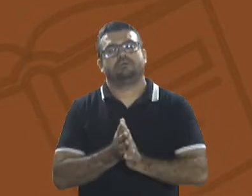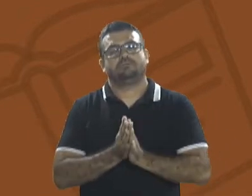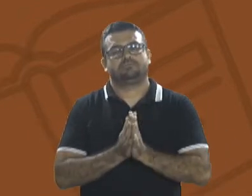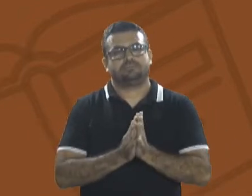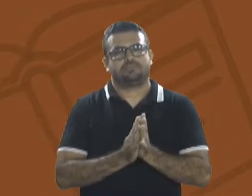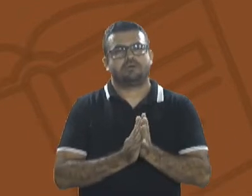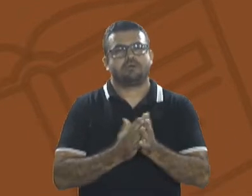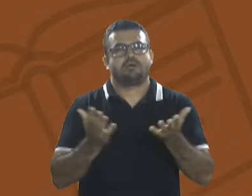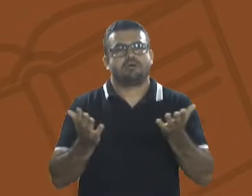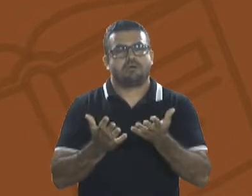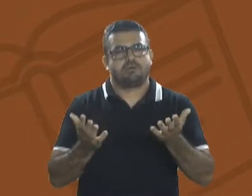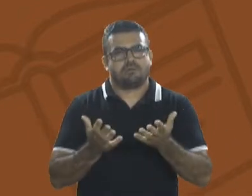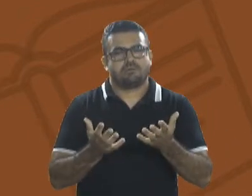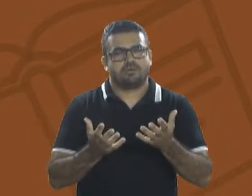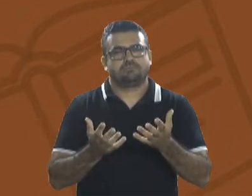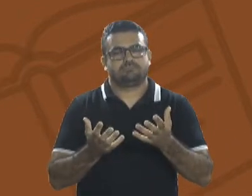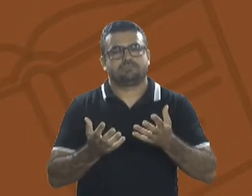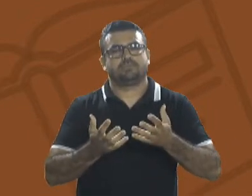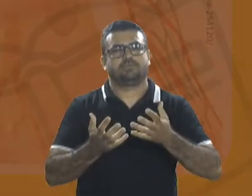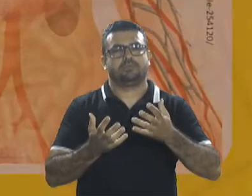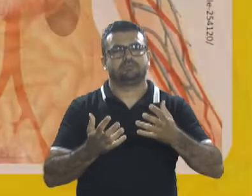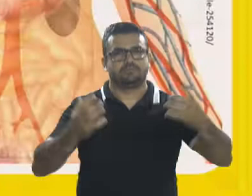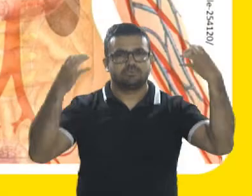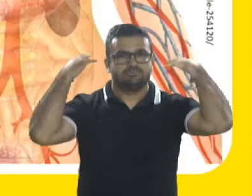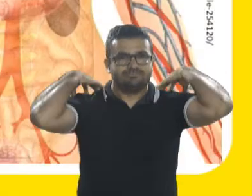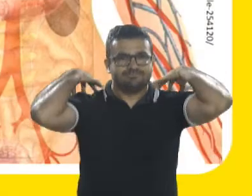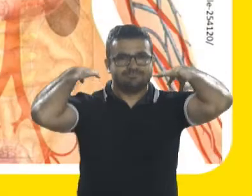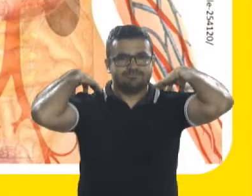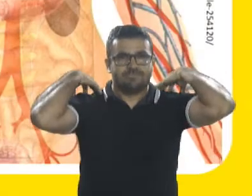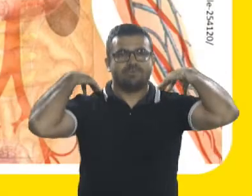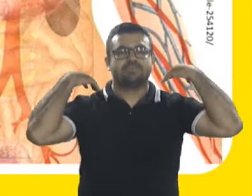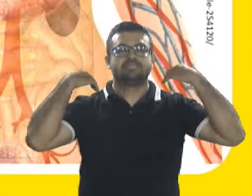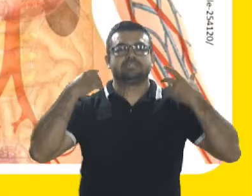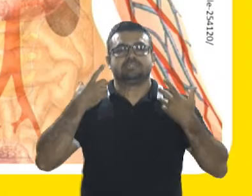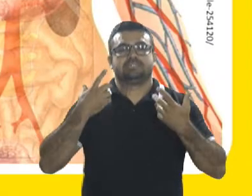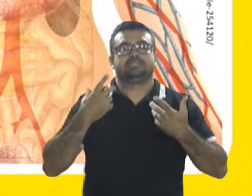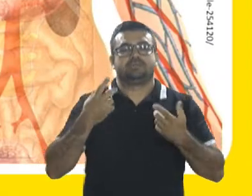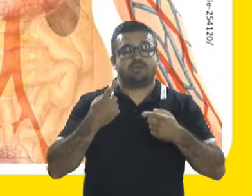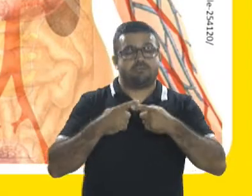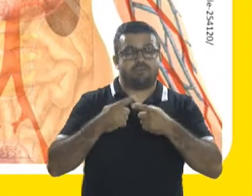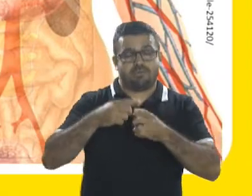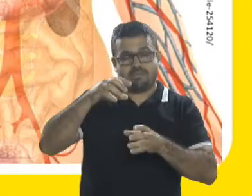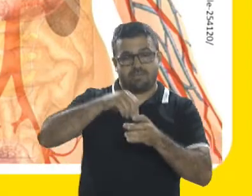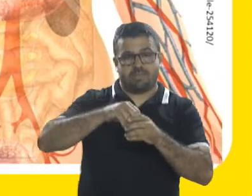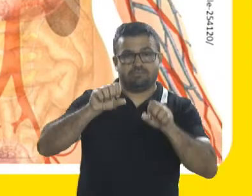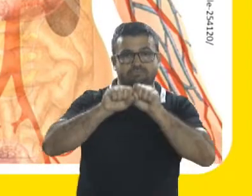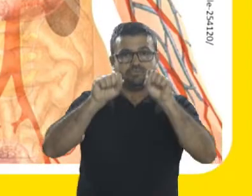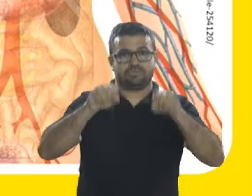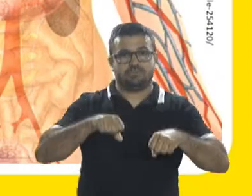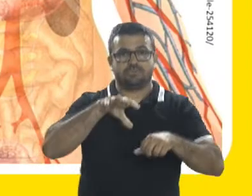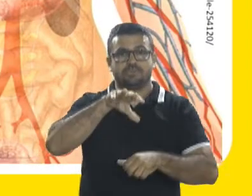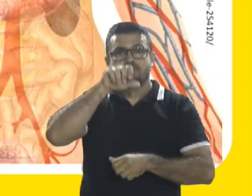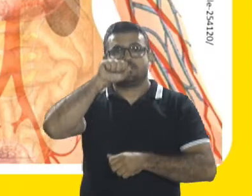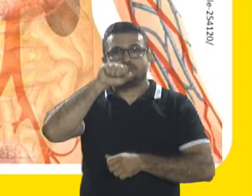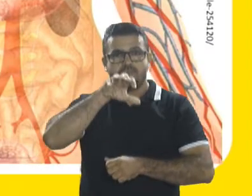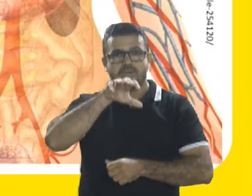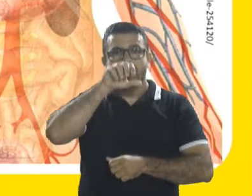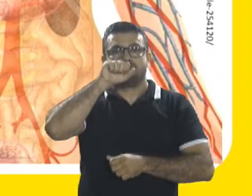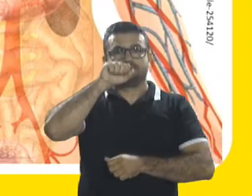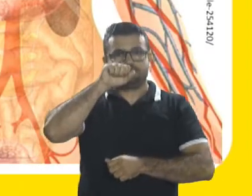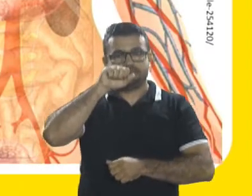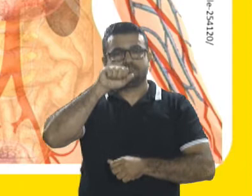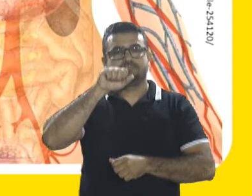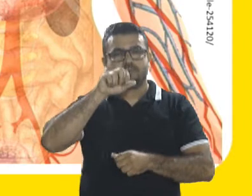falar agora sobre os pulmões. Os pulmões vão fazer parte do sistema respiratório. Ele possui como